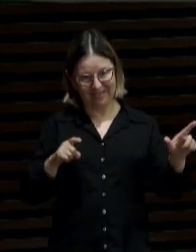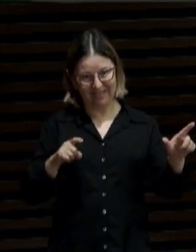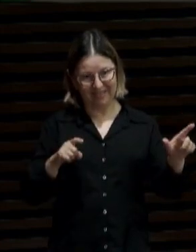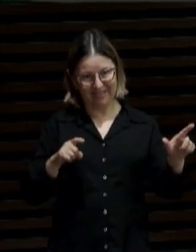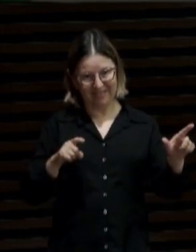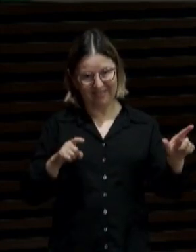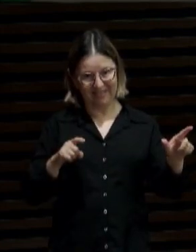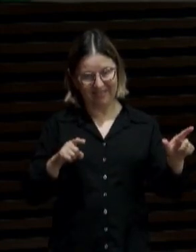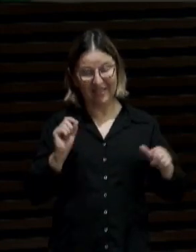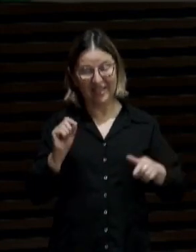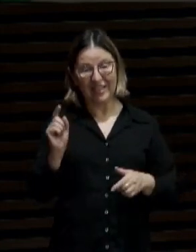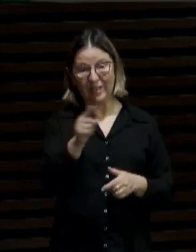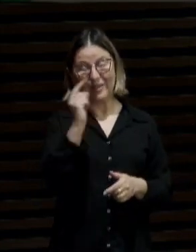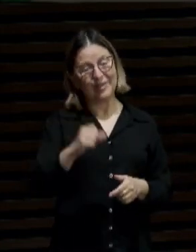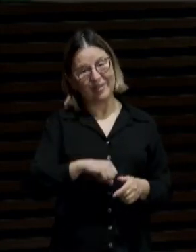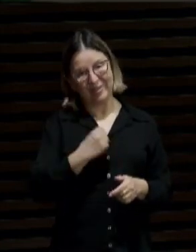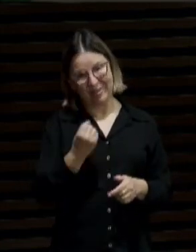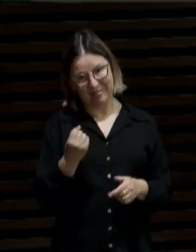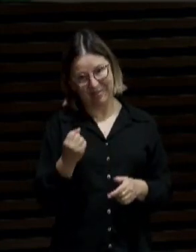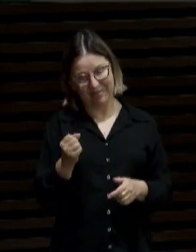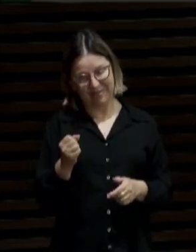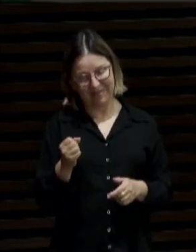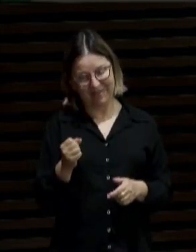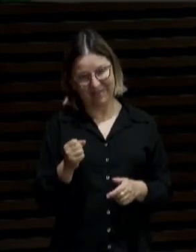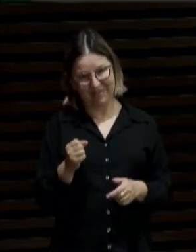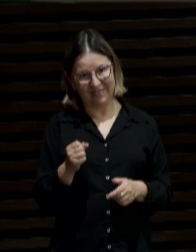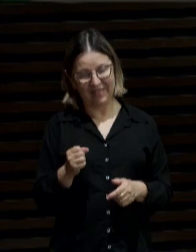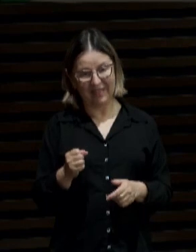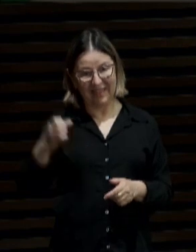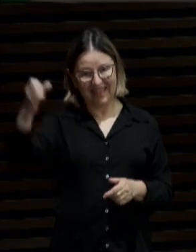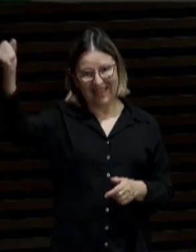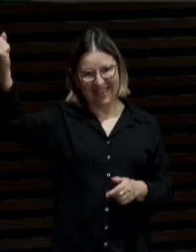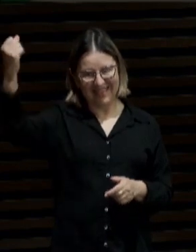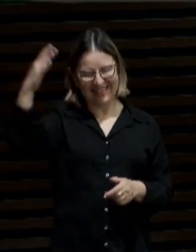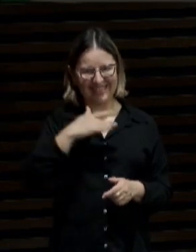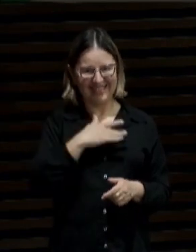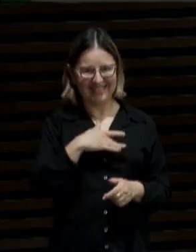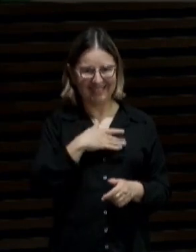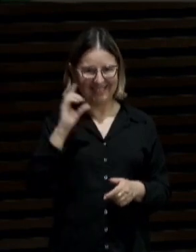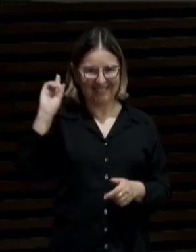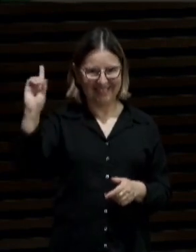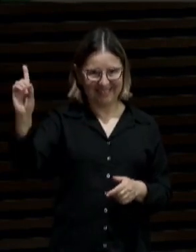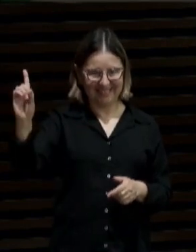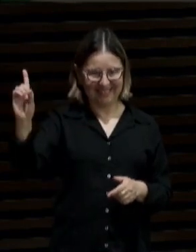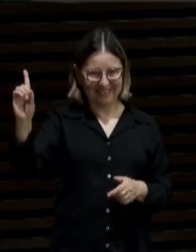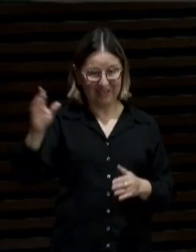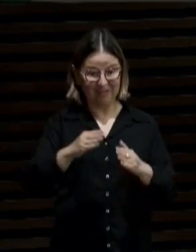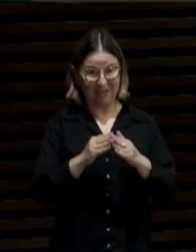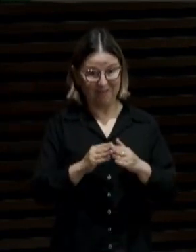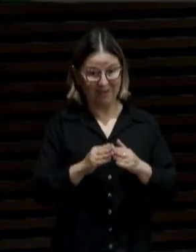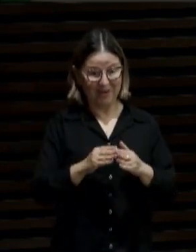sejamos, porque Ele não leva em conta quem somos. A graça e a misericórdia de Deus em favor de pecadores como